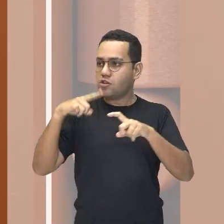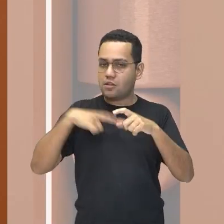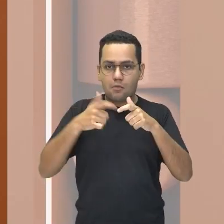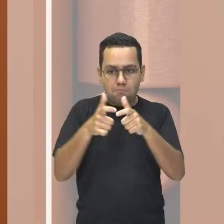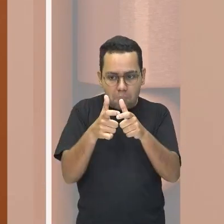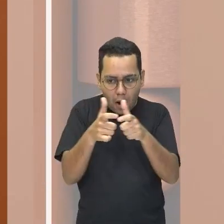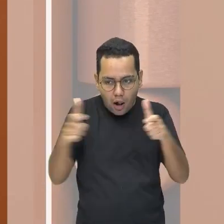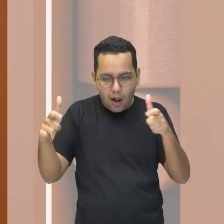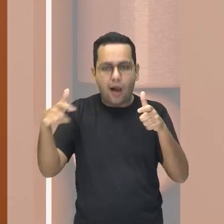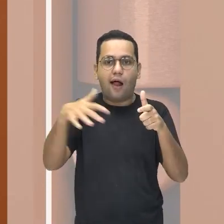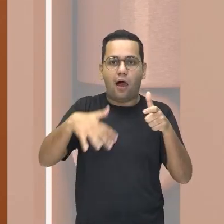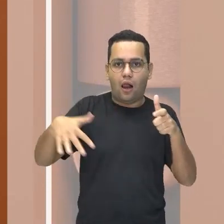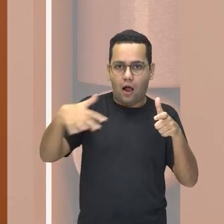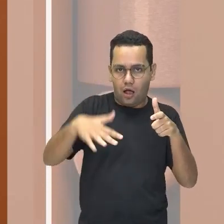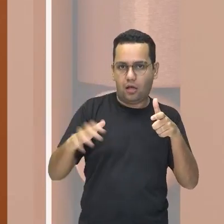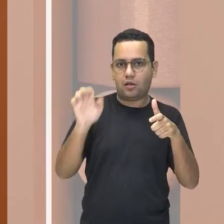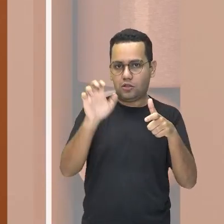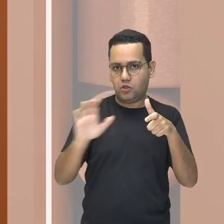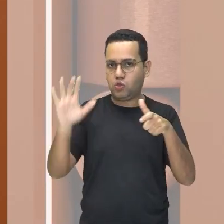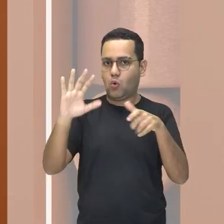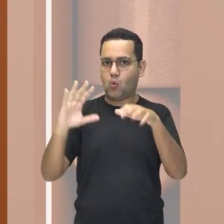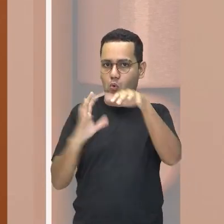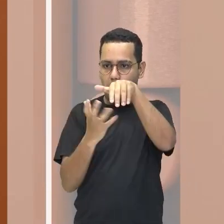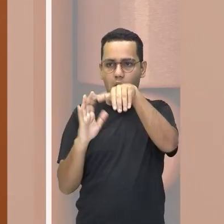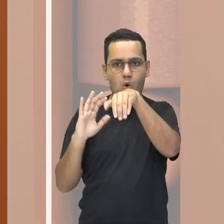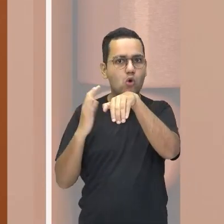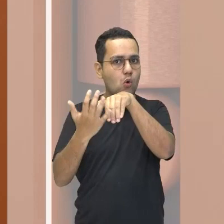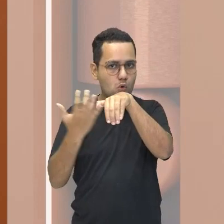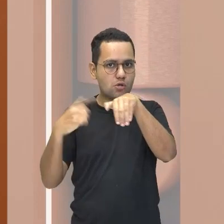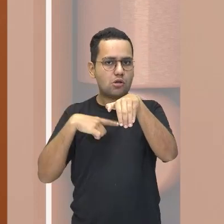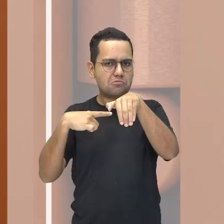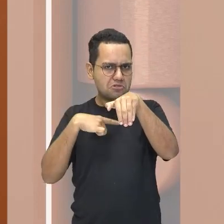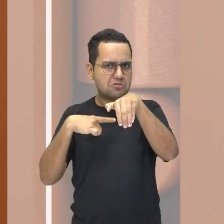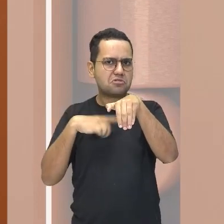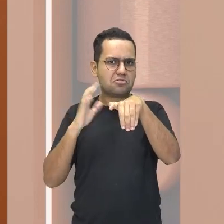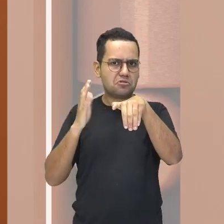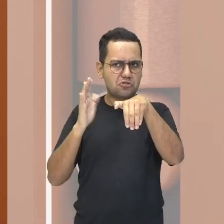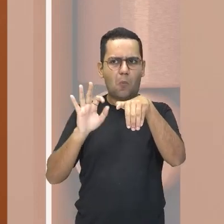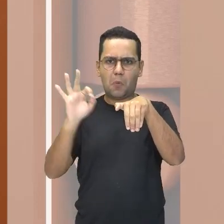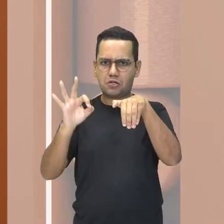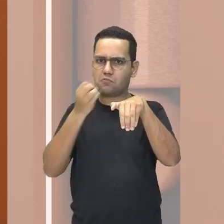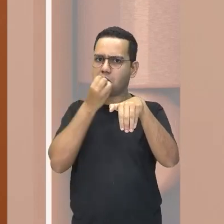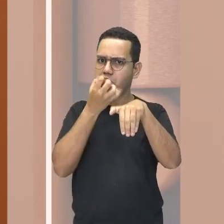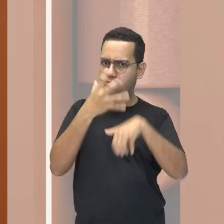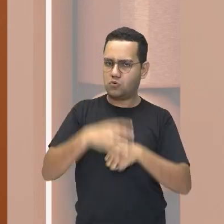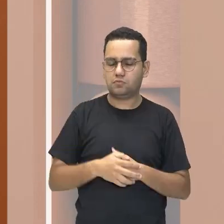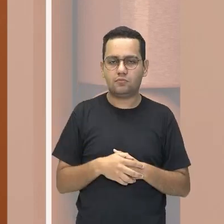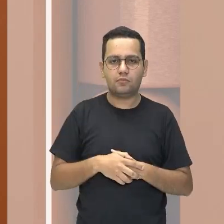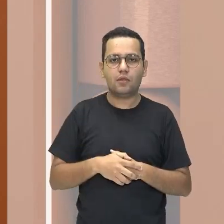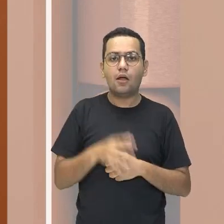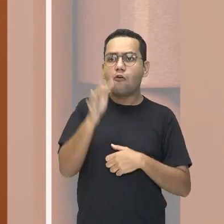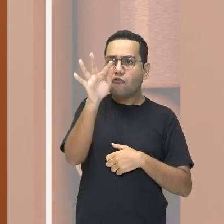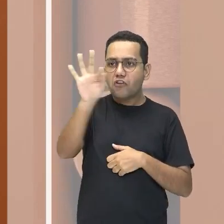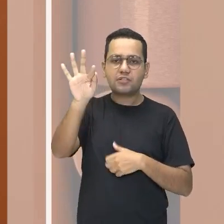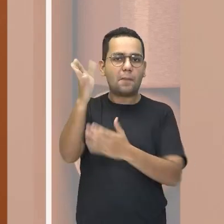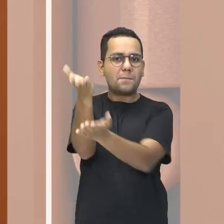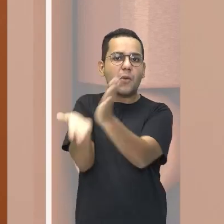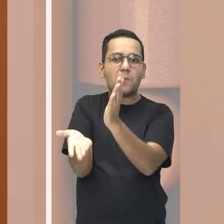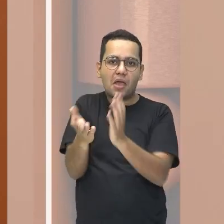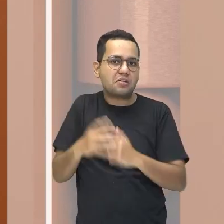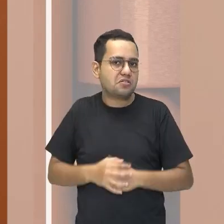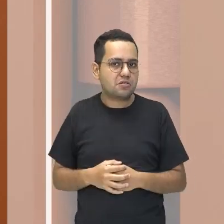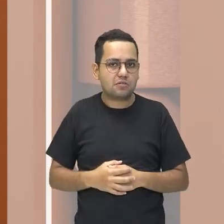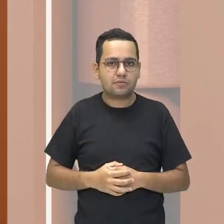Europa continental. Haviam, inclusive, derrotado os franceses, sem esforço algum,